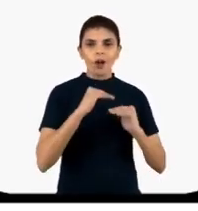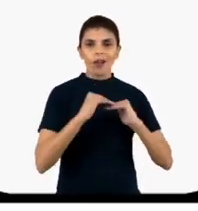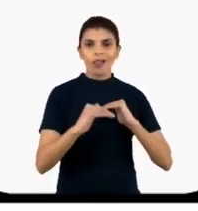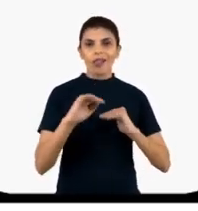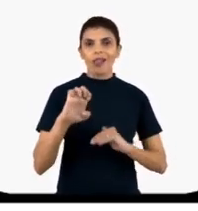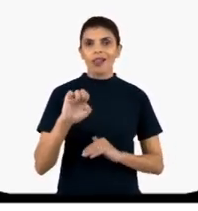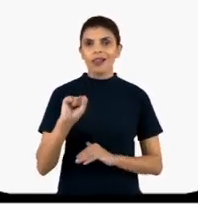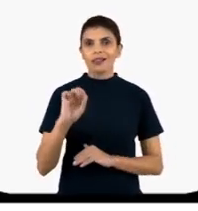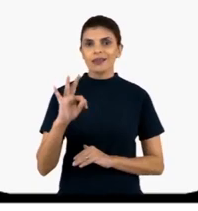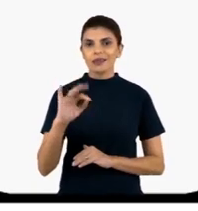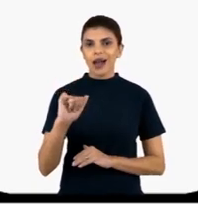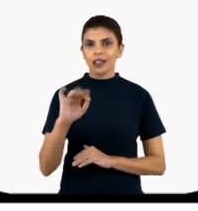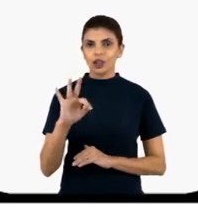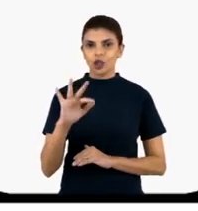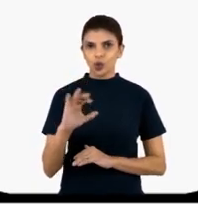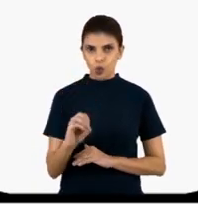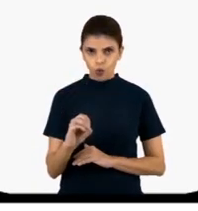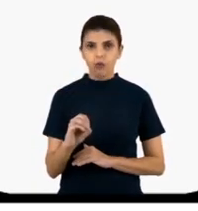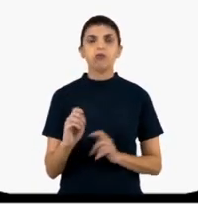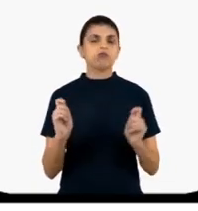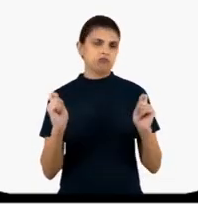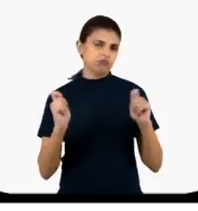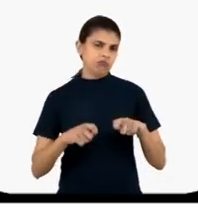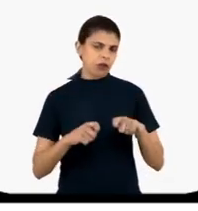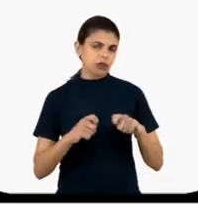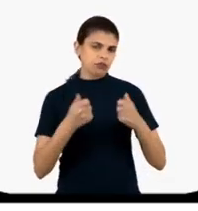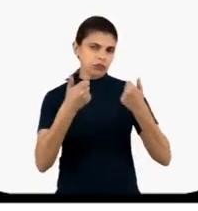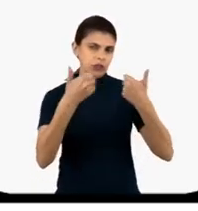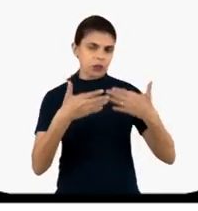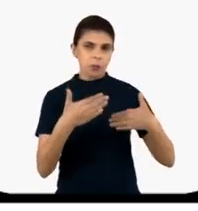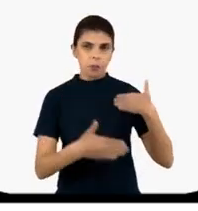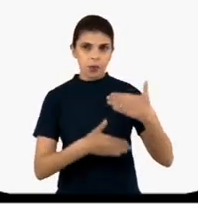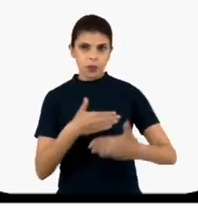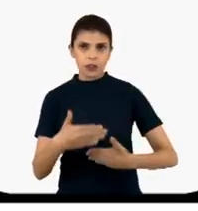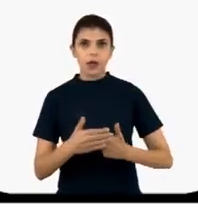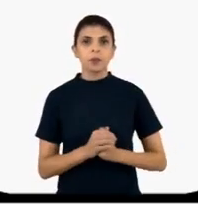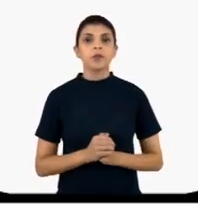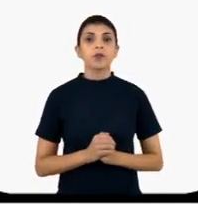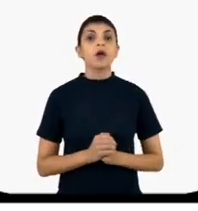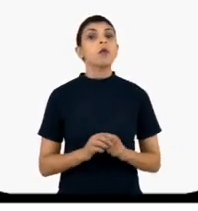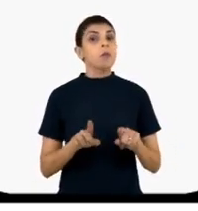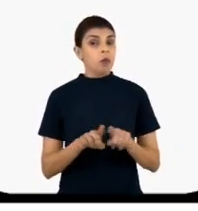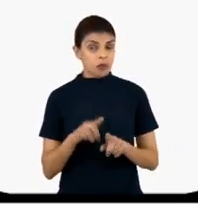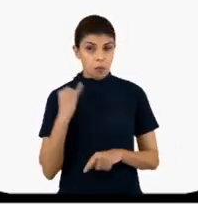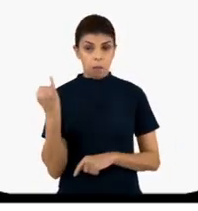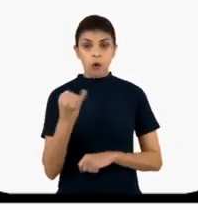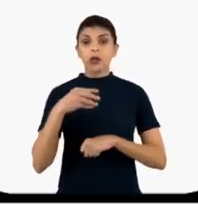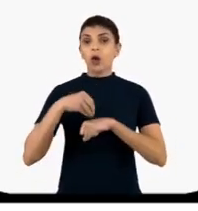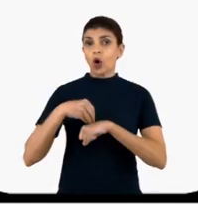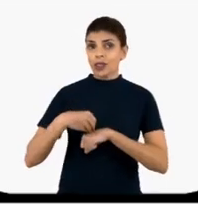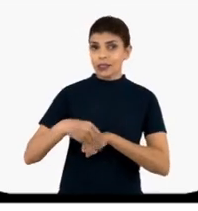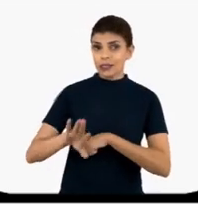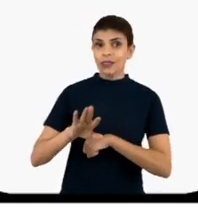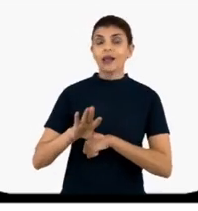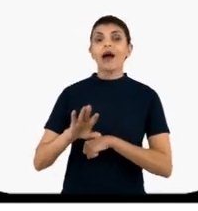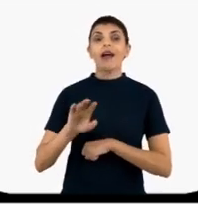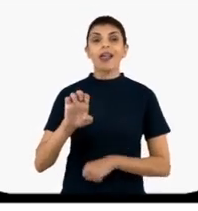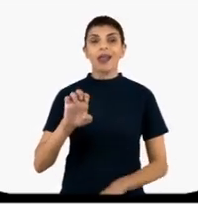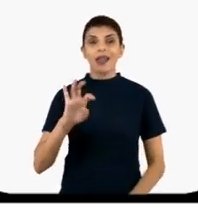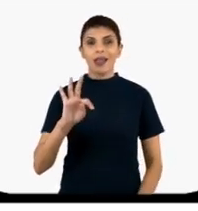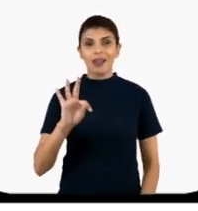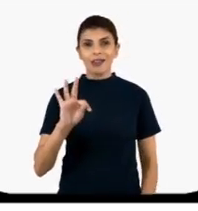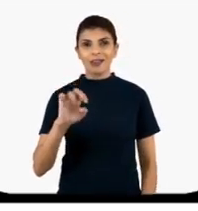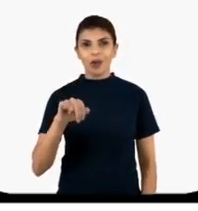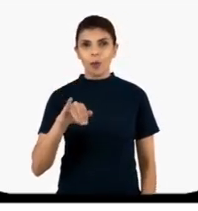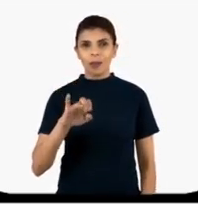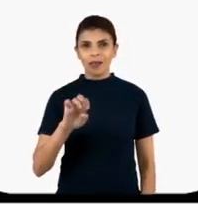né, de estático, podemos falar assim, dentro deste processo, né? Também é importante considerar a estequiometria e a cinética